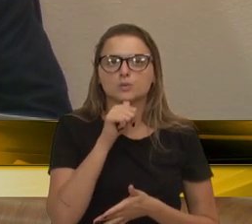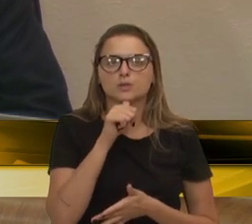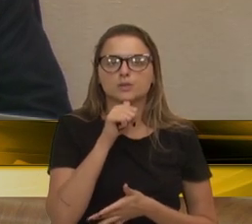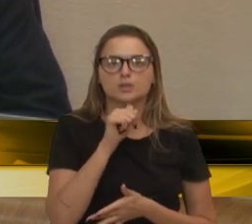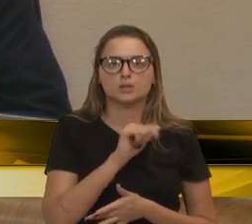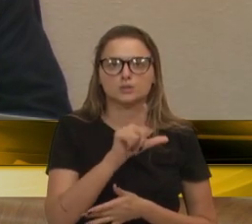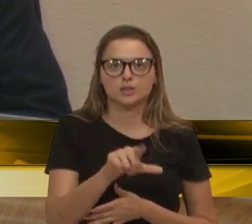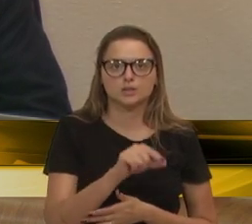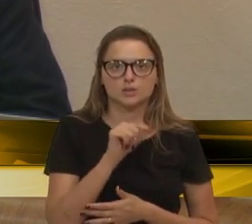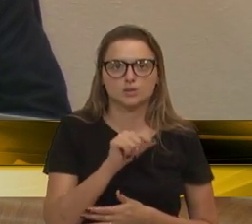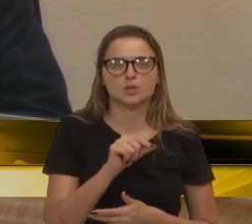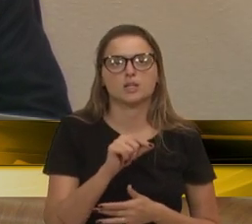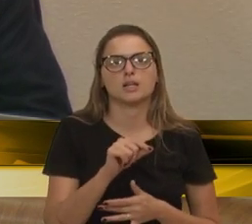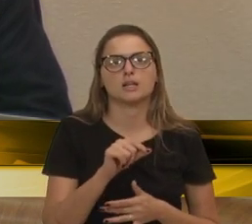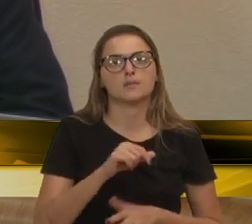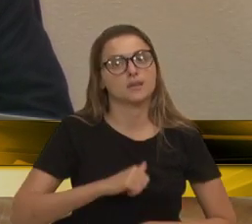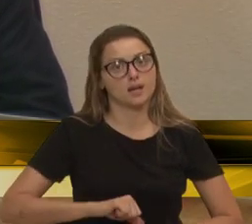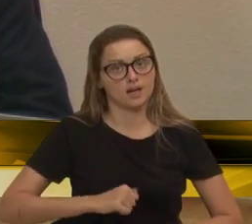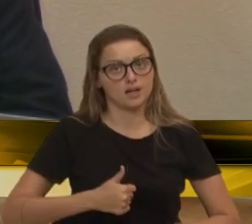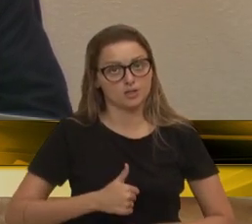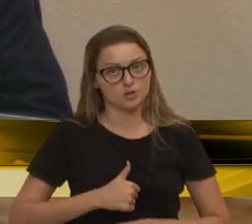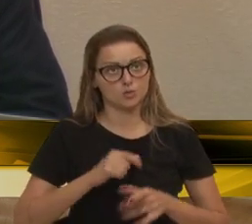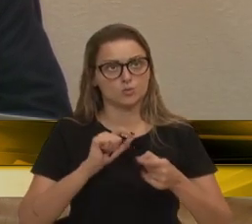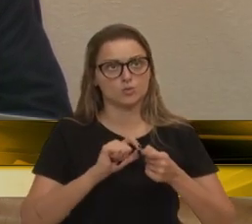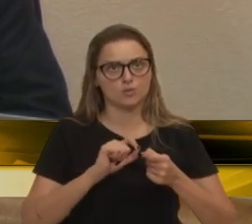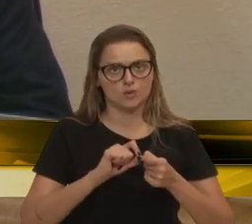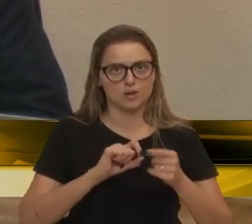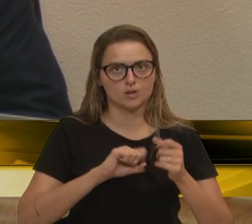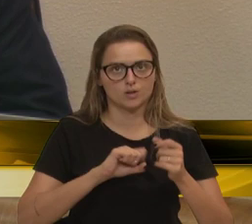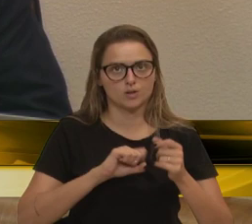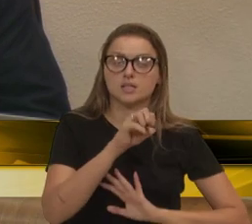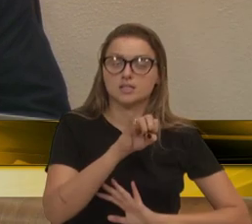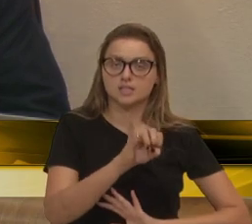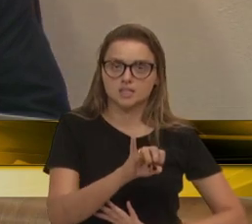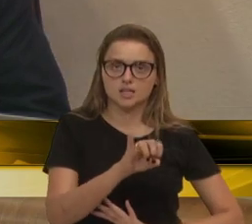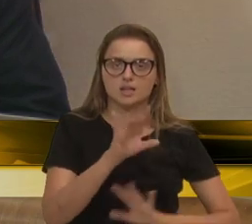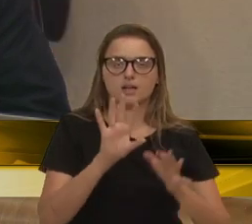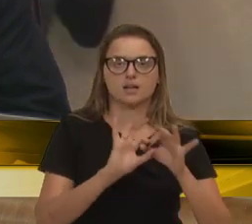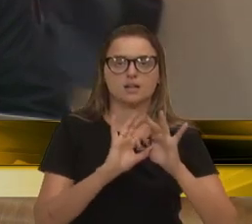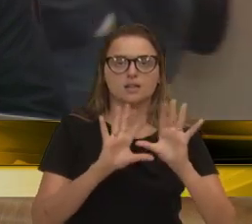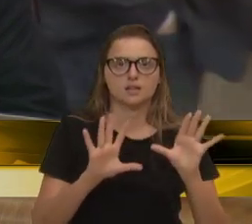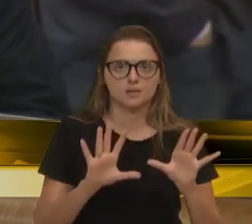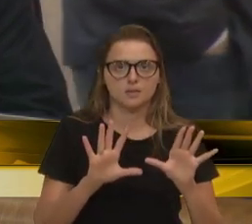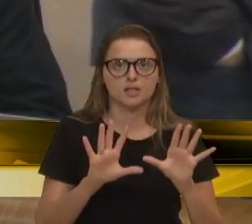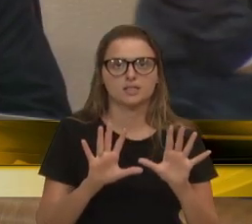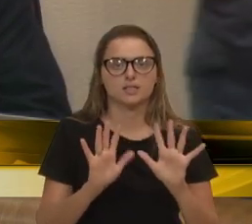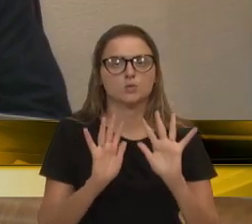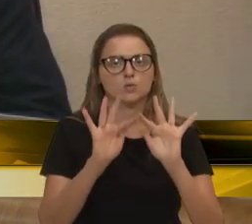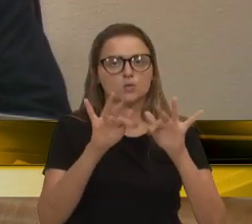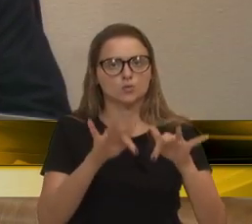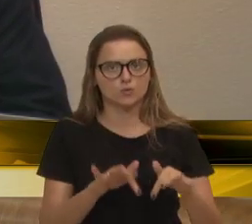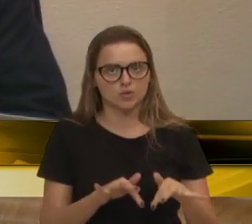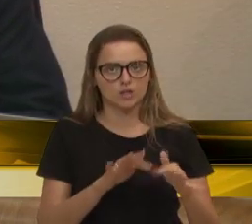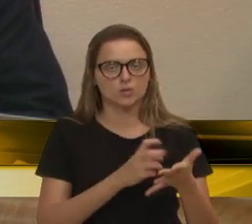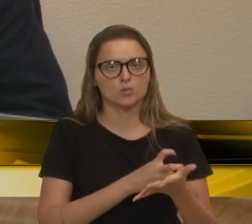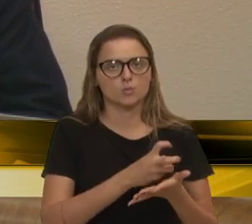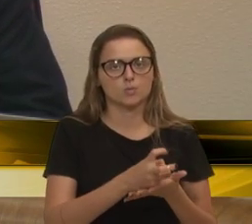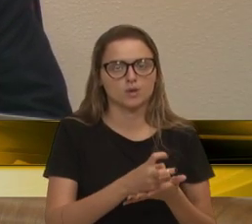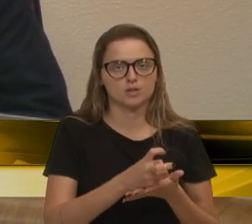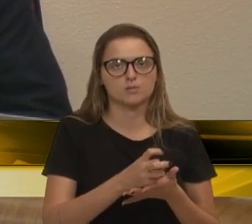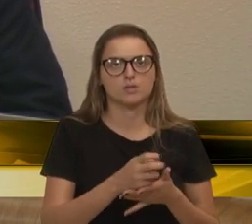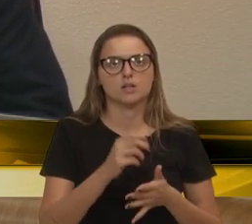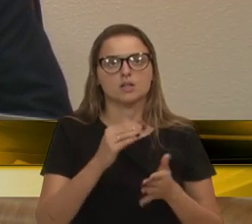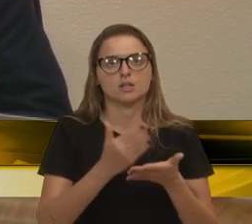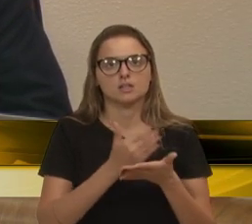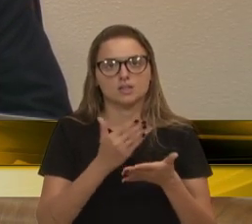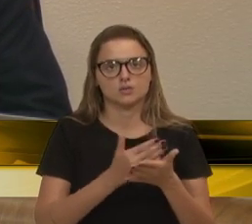decisão / ato impugnada, c, a concessão para o fim de cassar a decisão atacada das